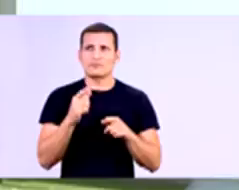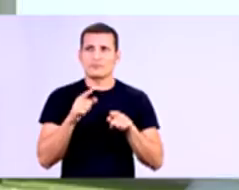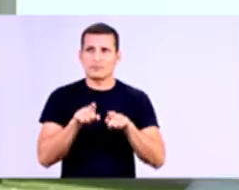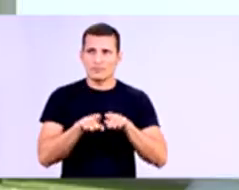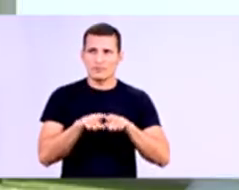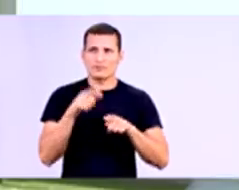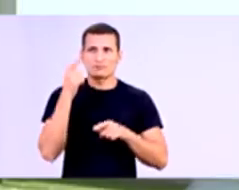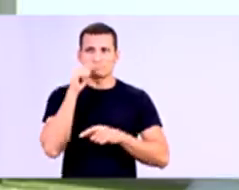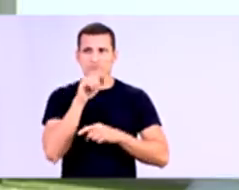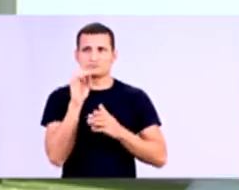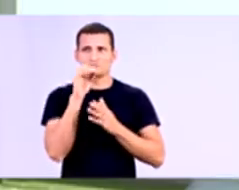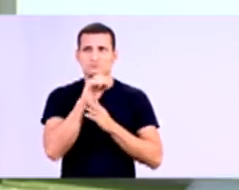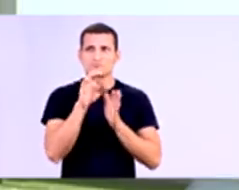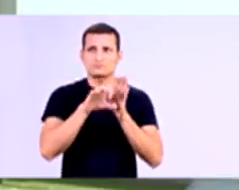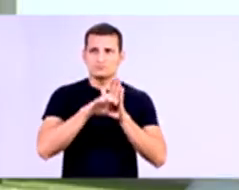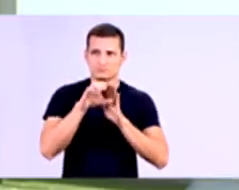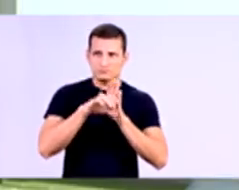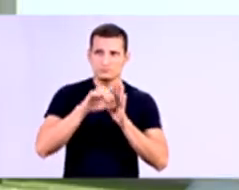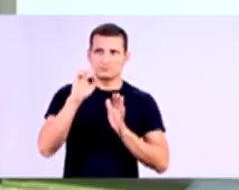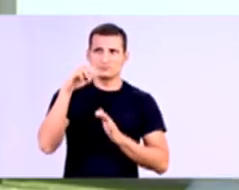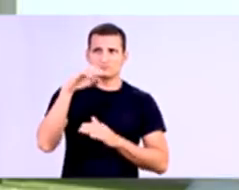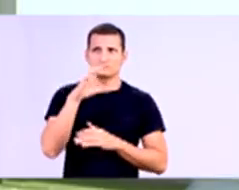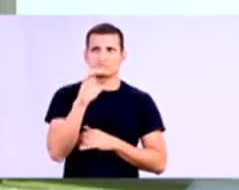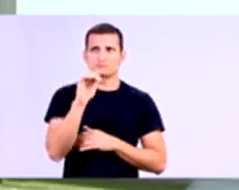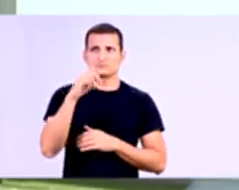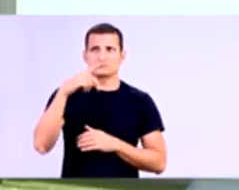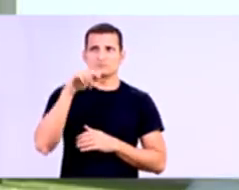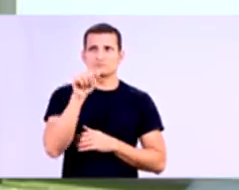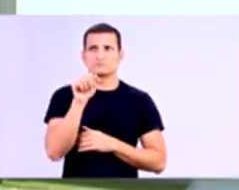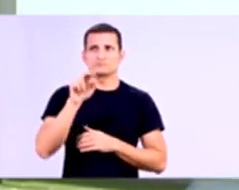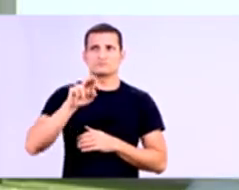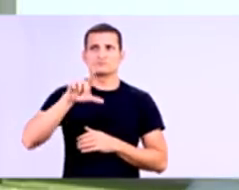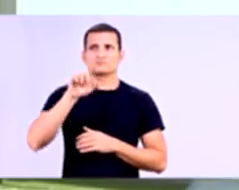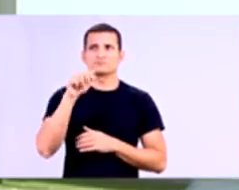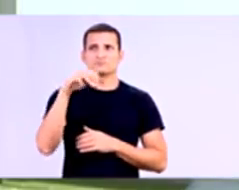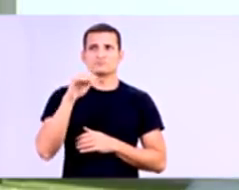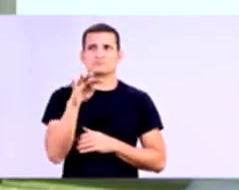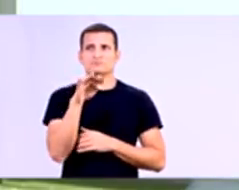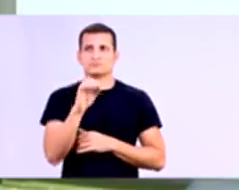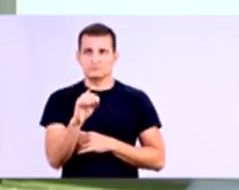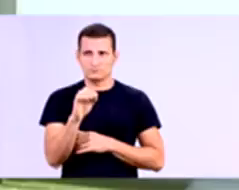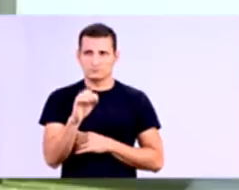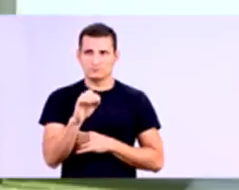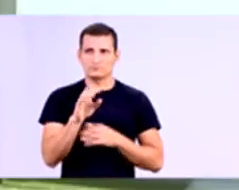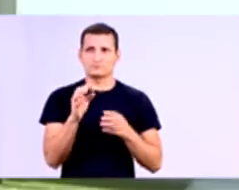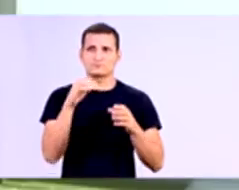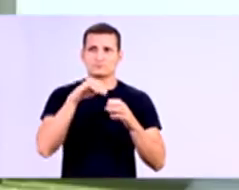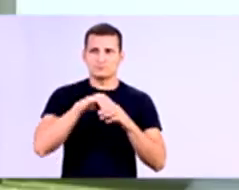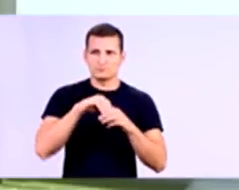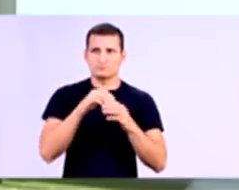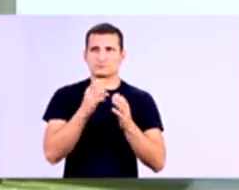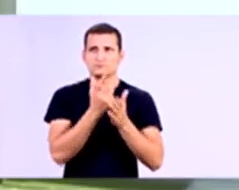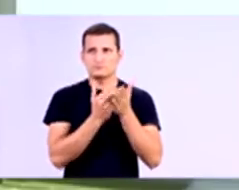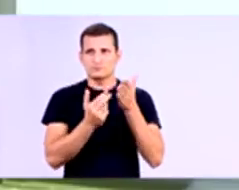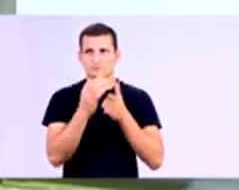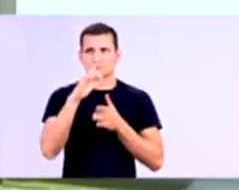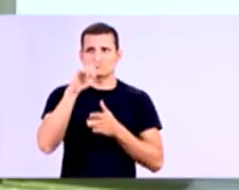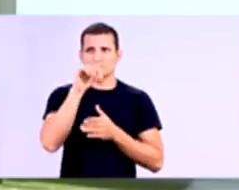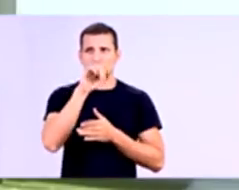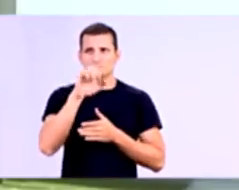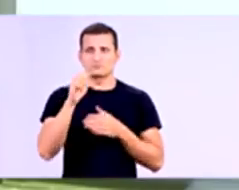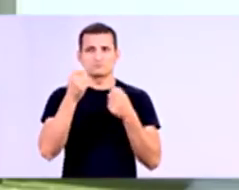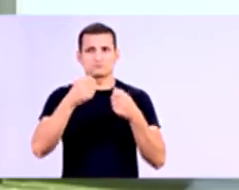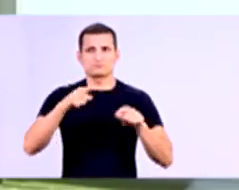conseguir colocar o conceito de encapsulamento de forma mais forte. Então, dentro do diagrama de classes, você não precisa